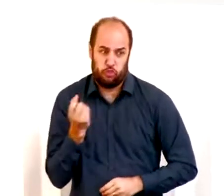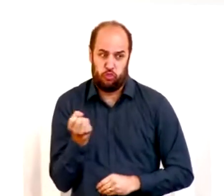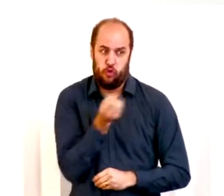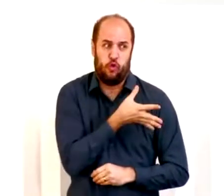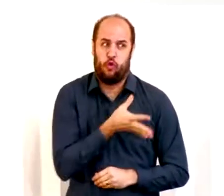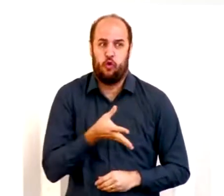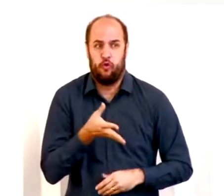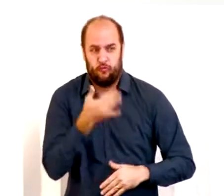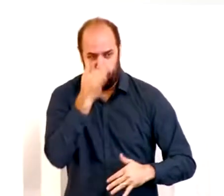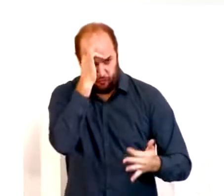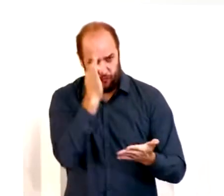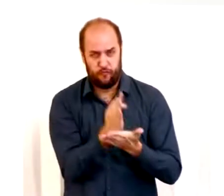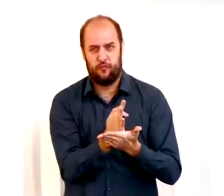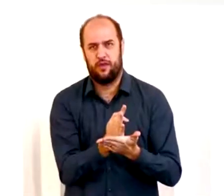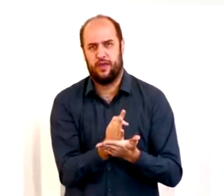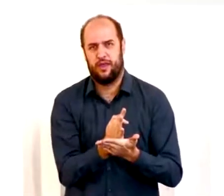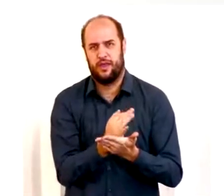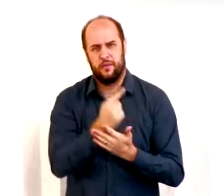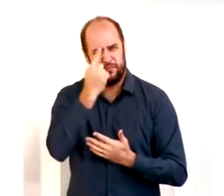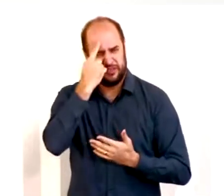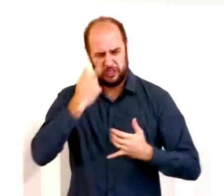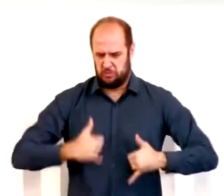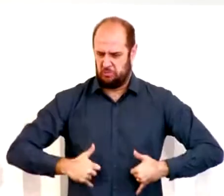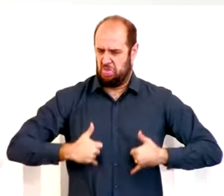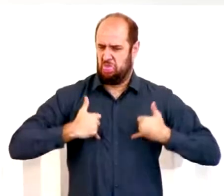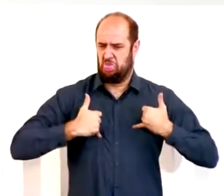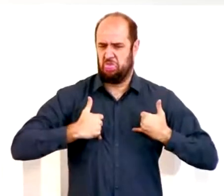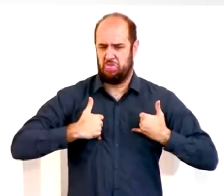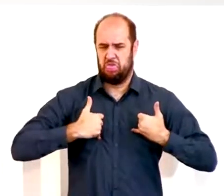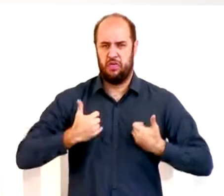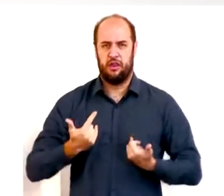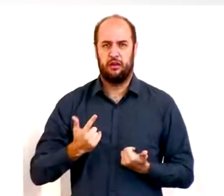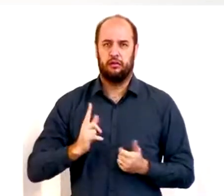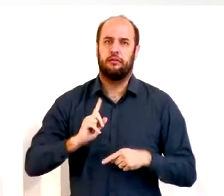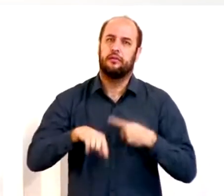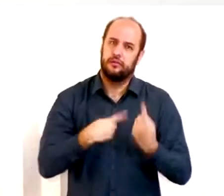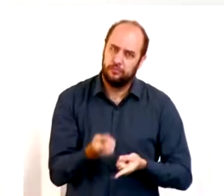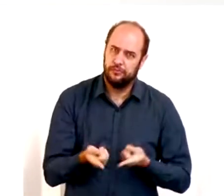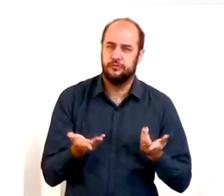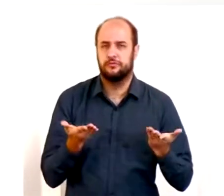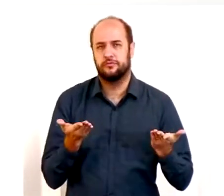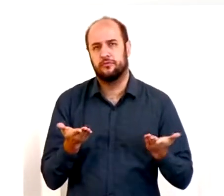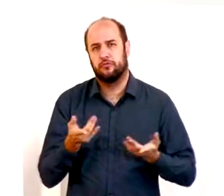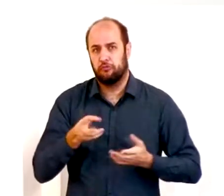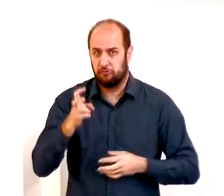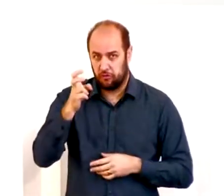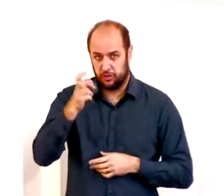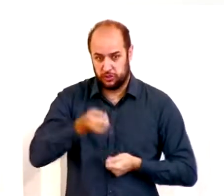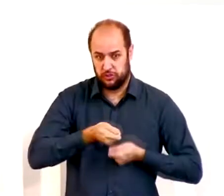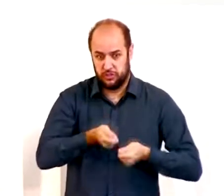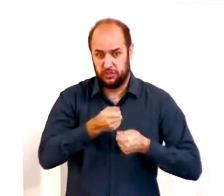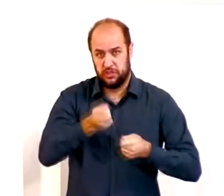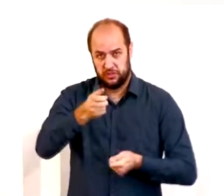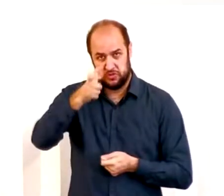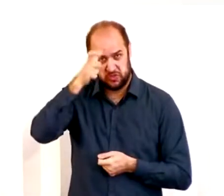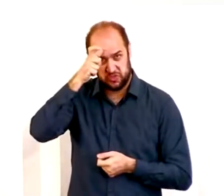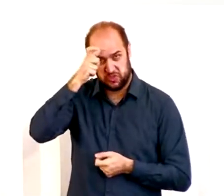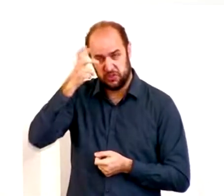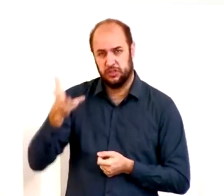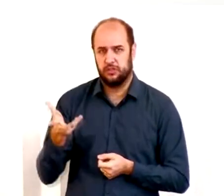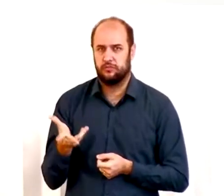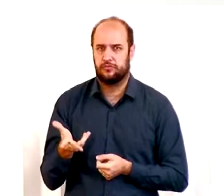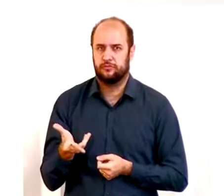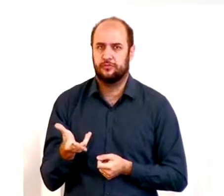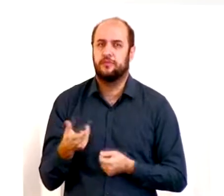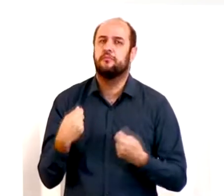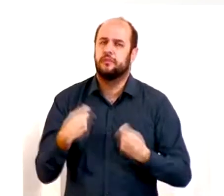não suceder que se ensoberbeça e incorra na condenação do diabo. Pelo contrário, é necessário que ele